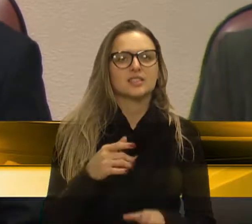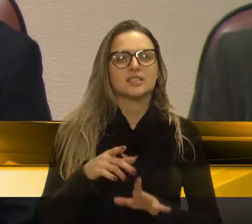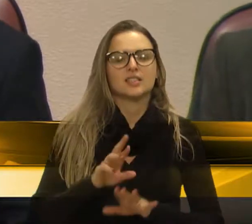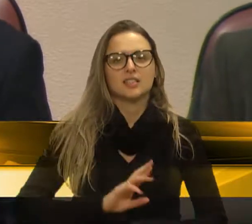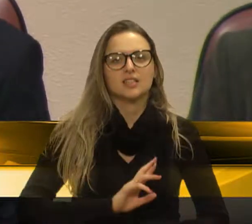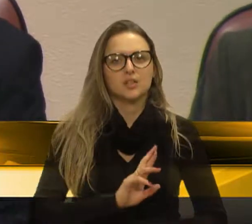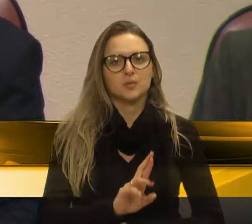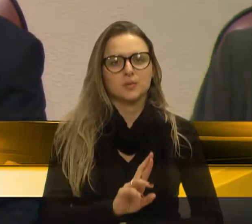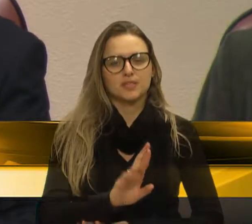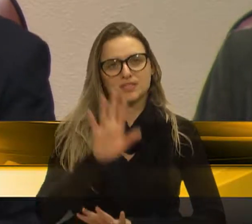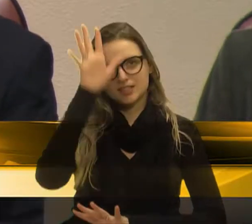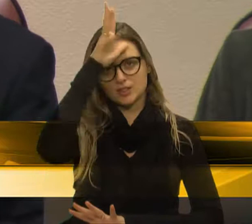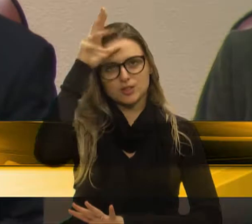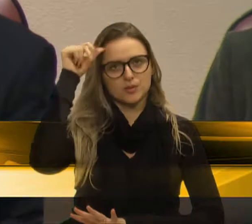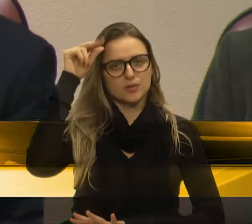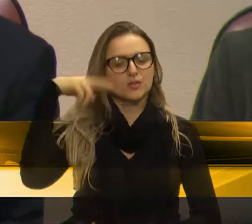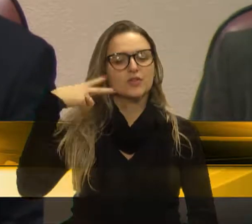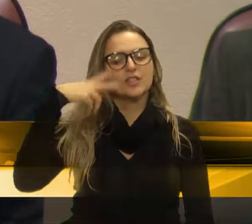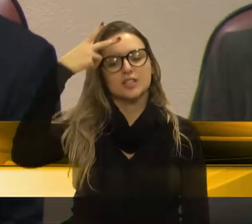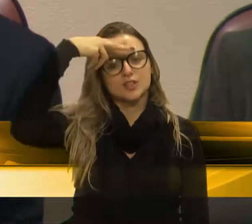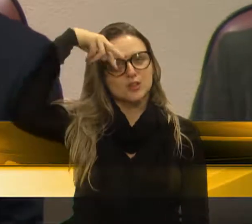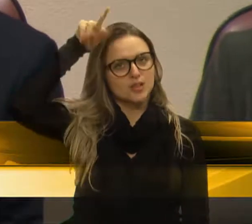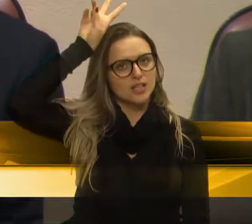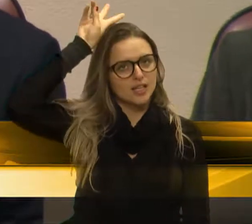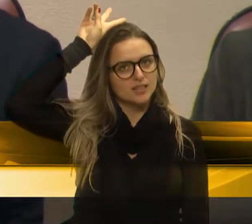Municipal. Vereador Edson da Rosa,